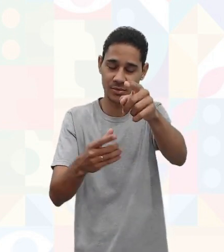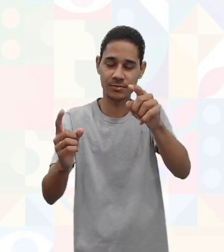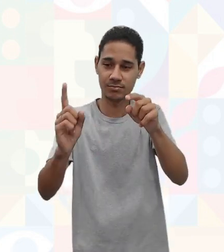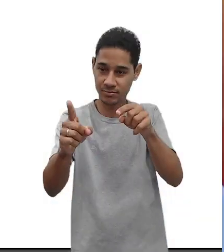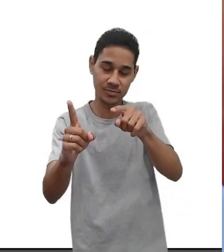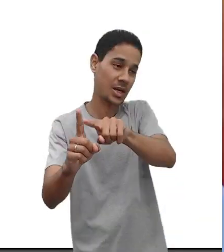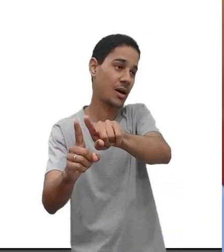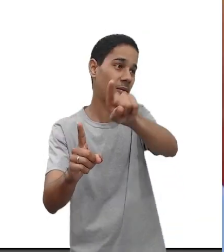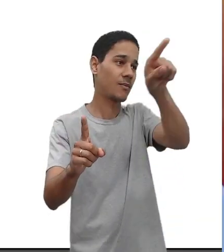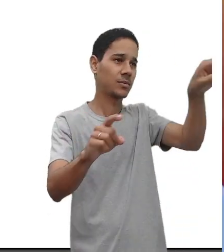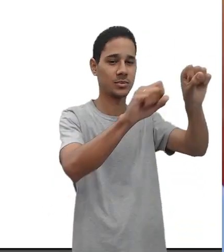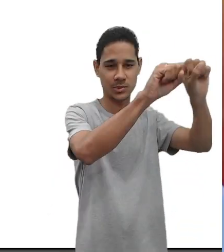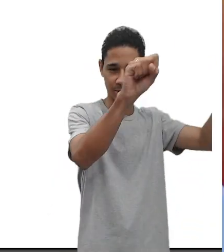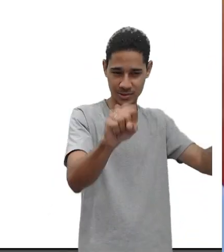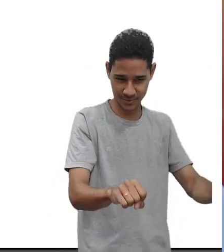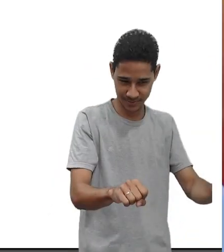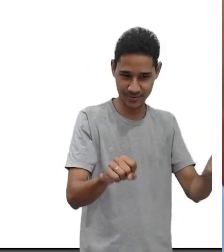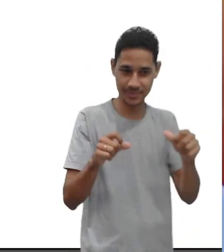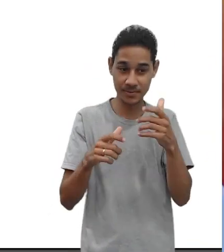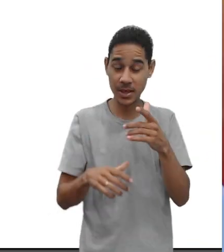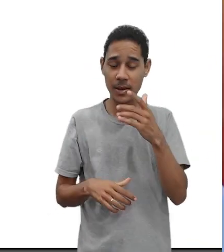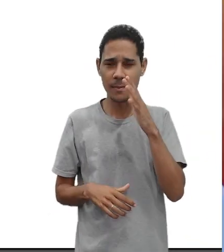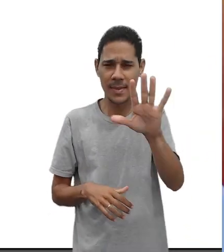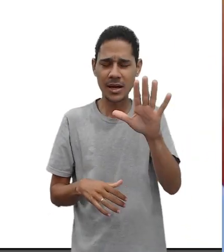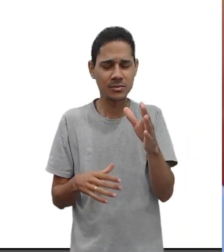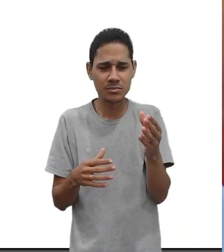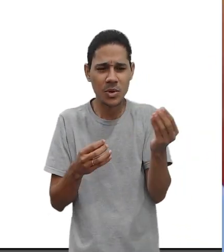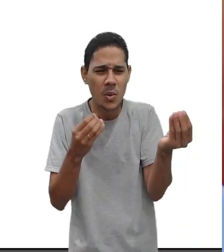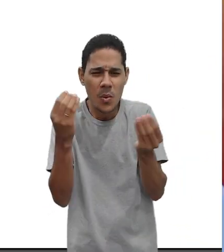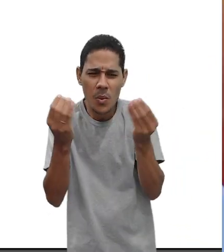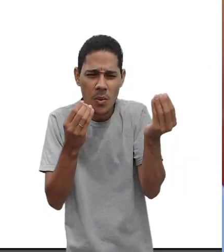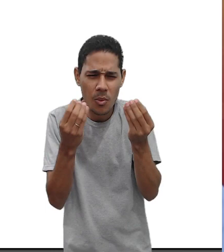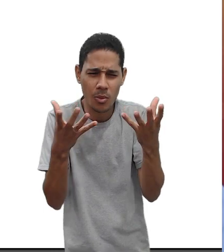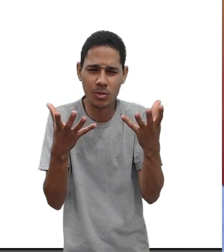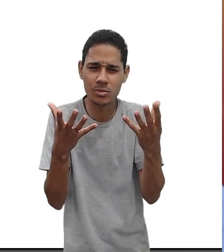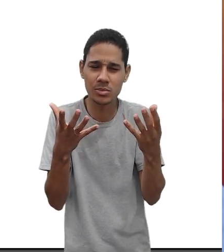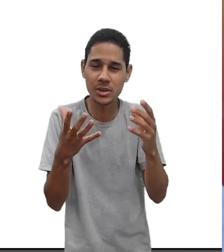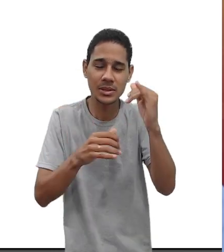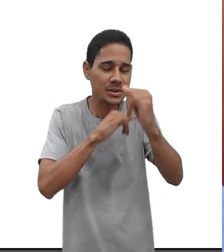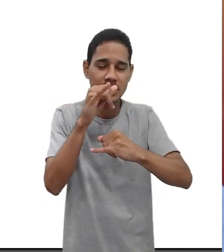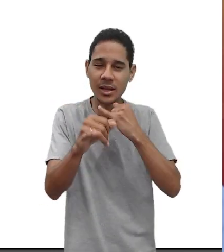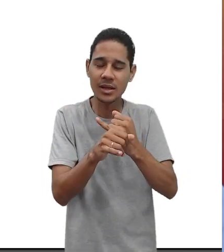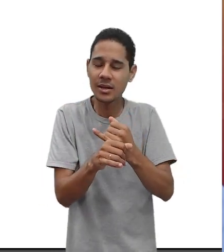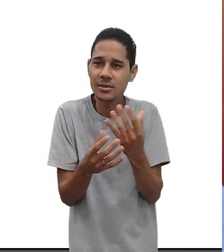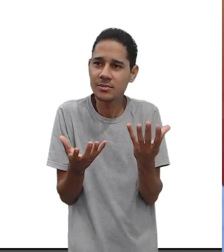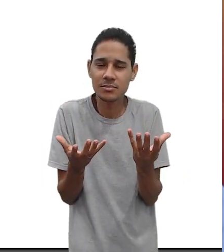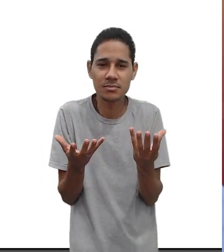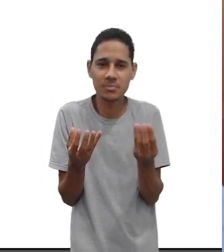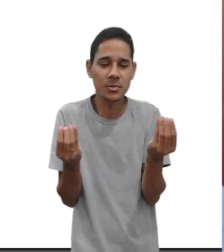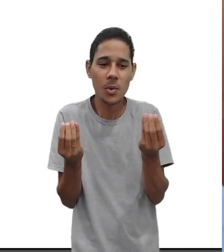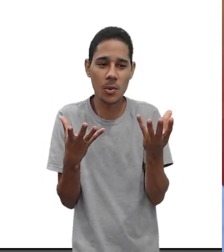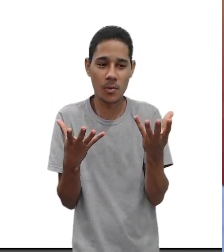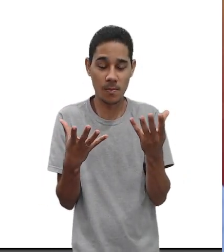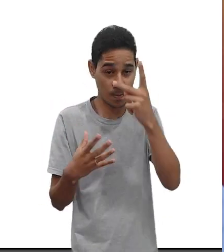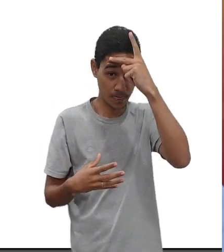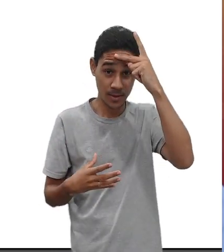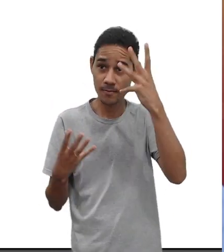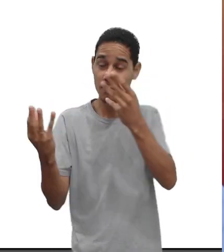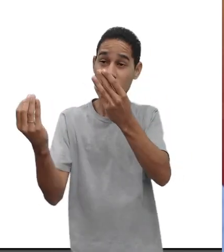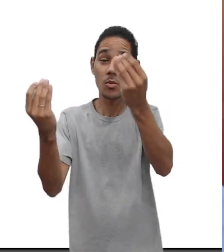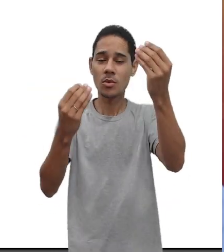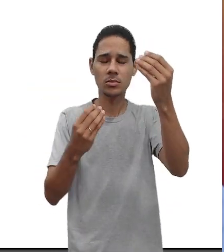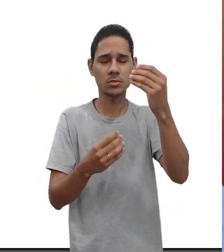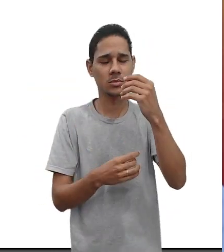ok? Como que acontece a mágica, né? Como é que funciona a internet? Para muitos, a internet de